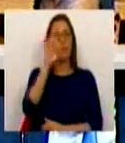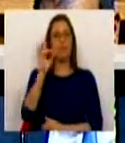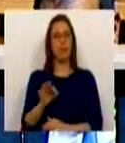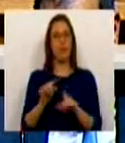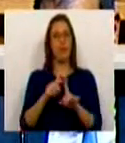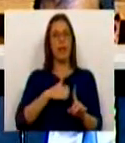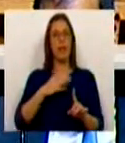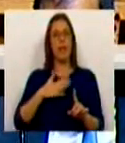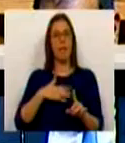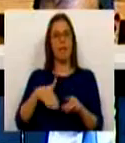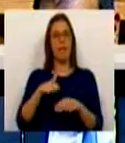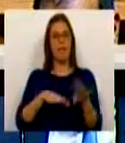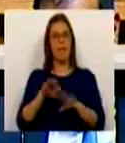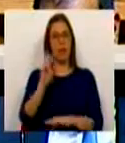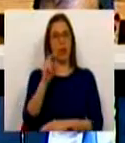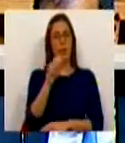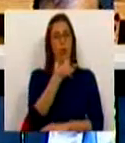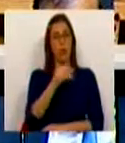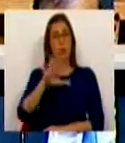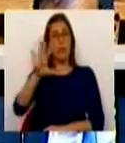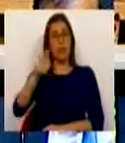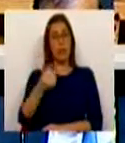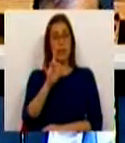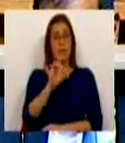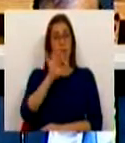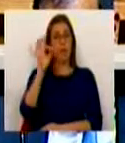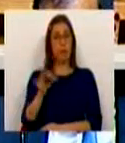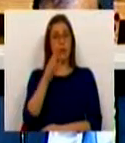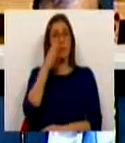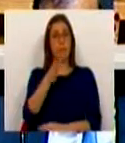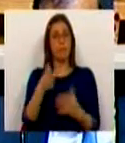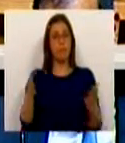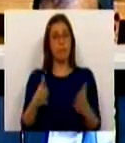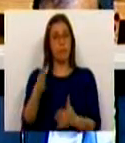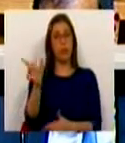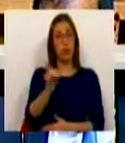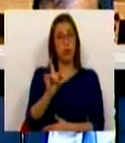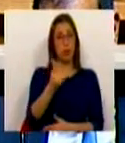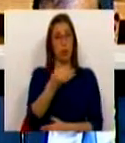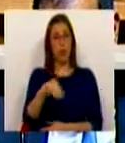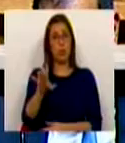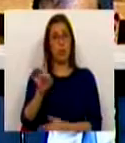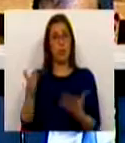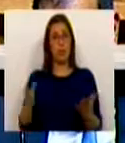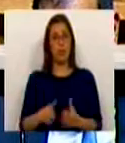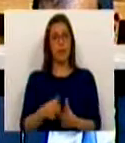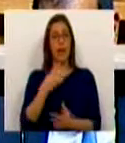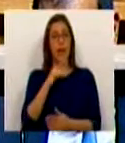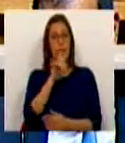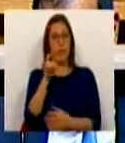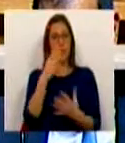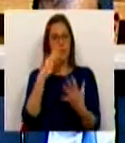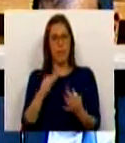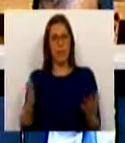que esses empresários diziam que iam fazer em outubro de 2015 para 6% que disseram em julho de 2016. E a pergunta é